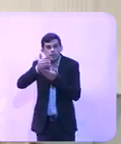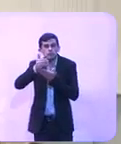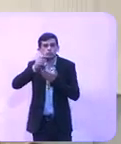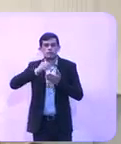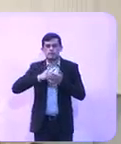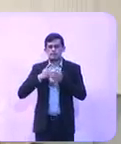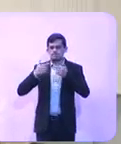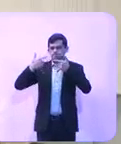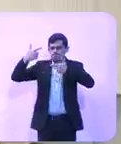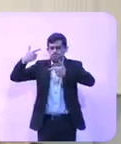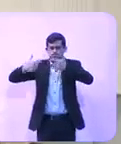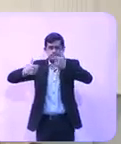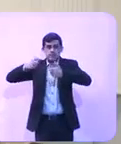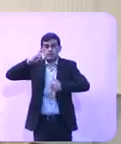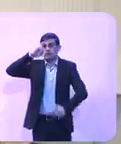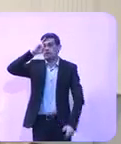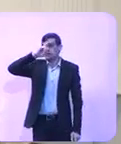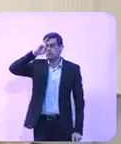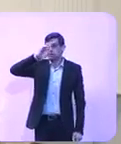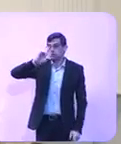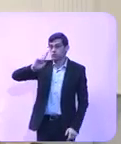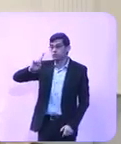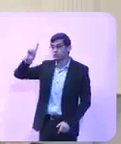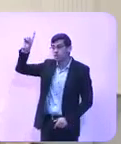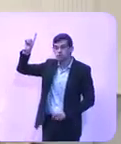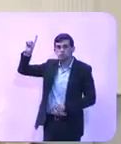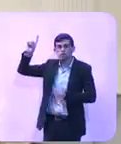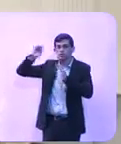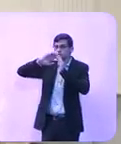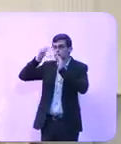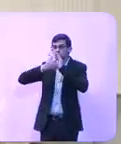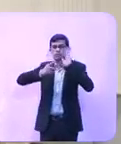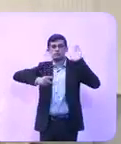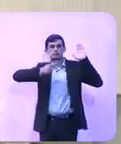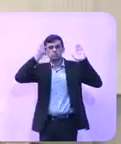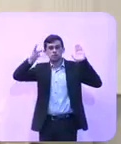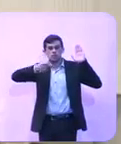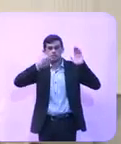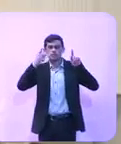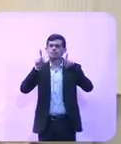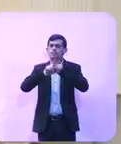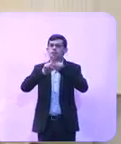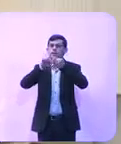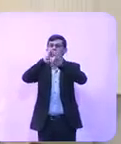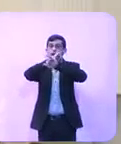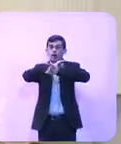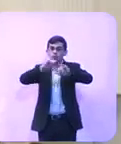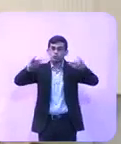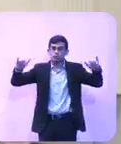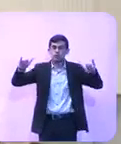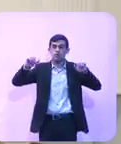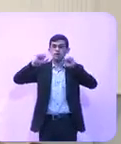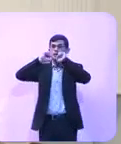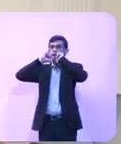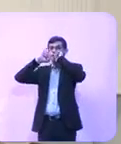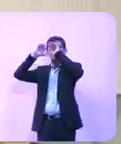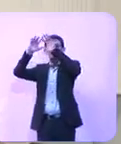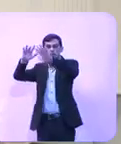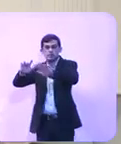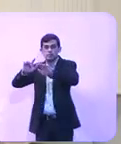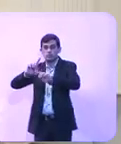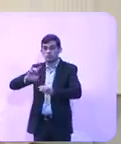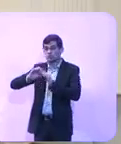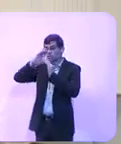nas batalhas, lembrando Deus das suas promessas e anunciando a bênção daquilo que Deus